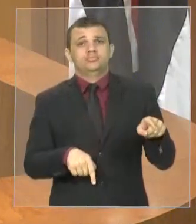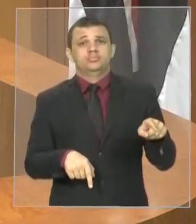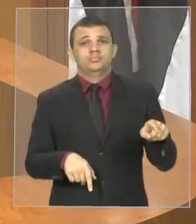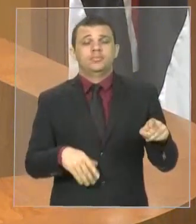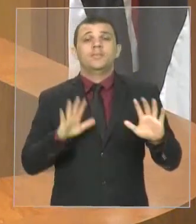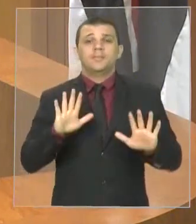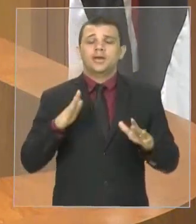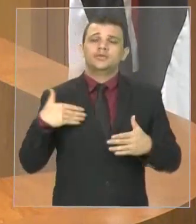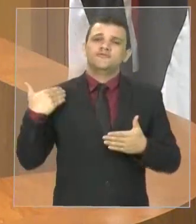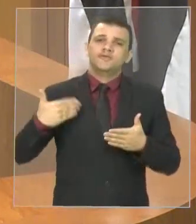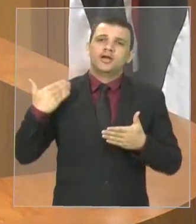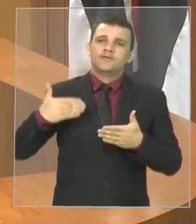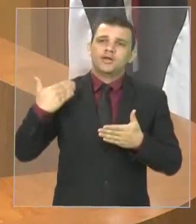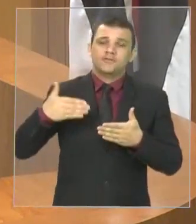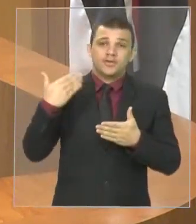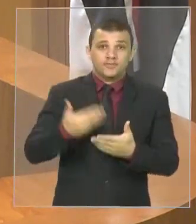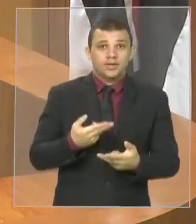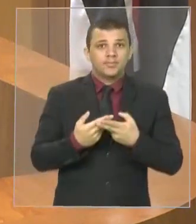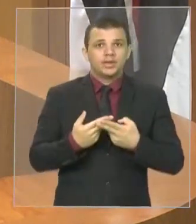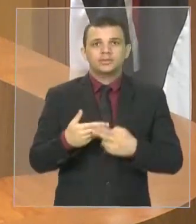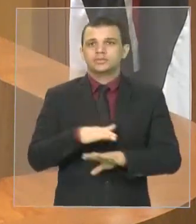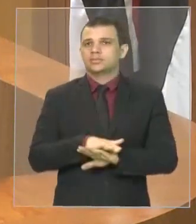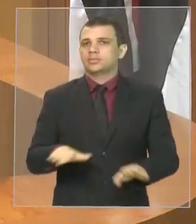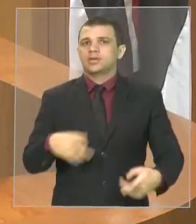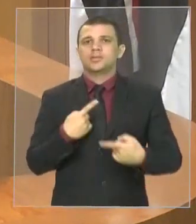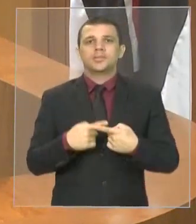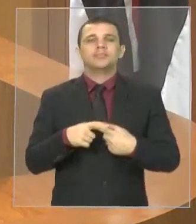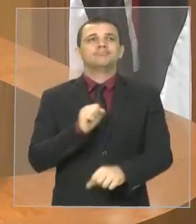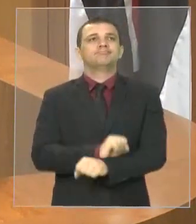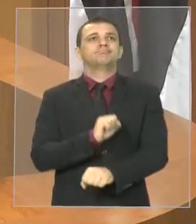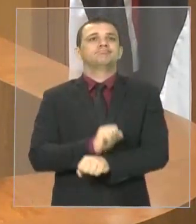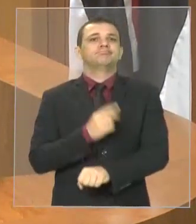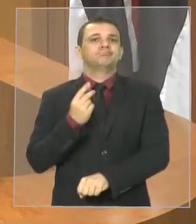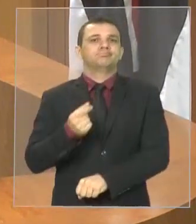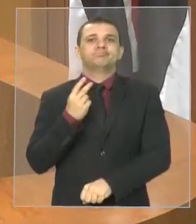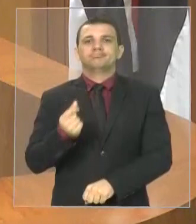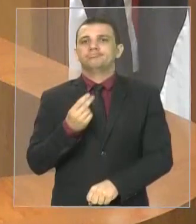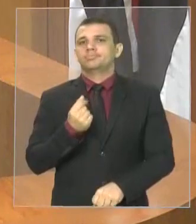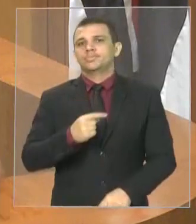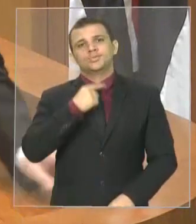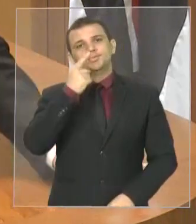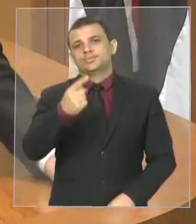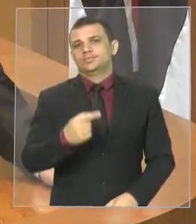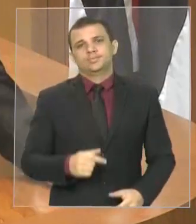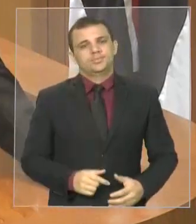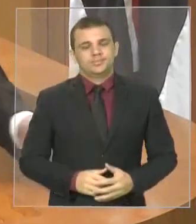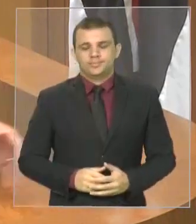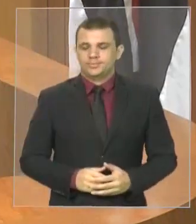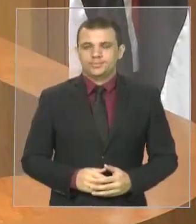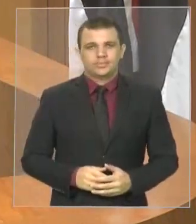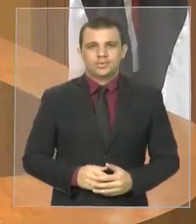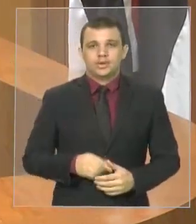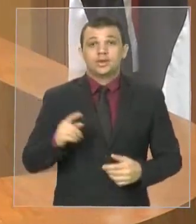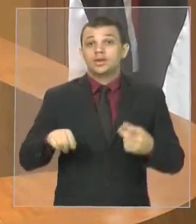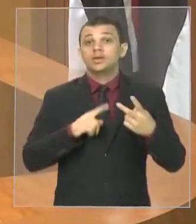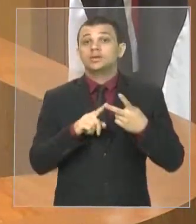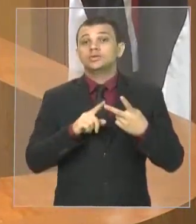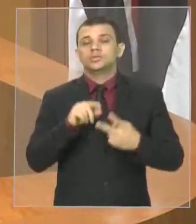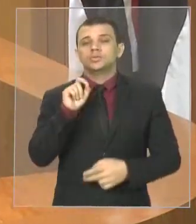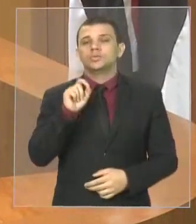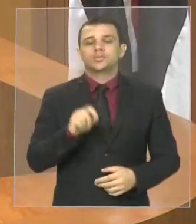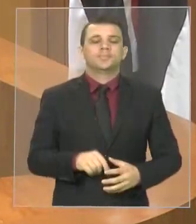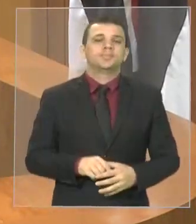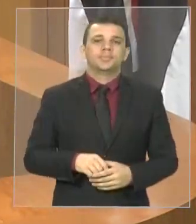para aguardar a situação que vem acontecendo. Uma outra observação que tem que ser feita: como é que você pode